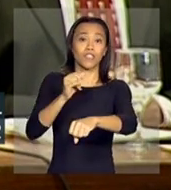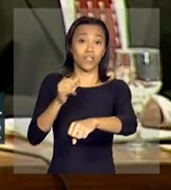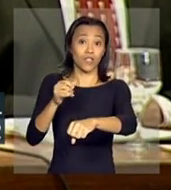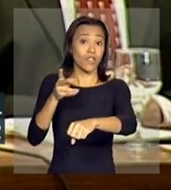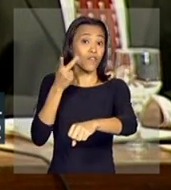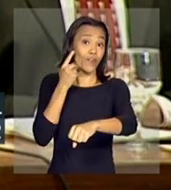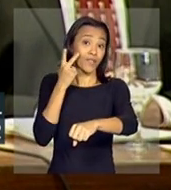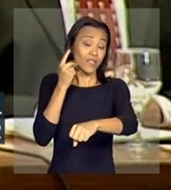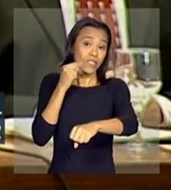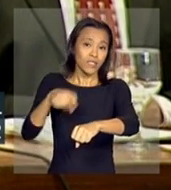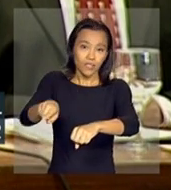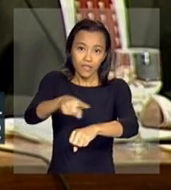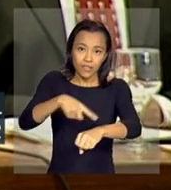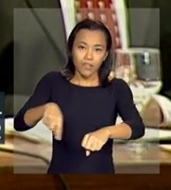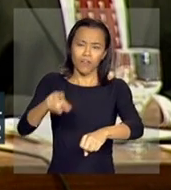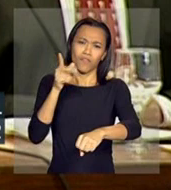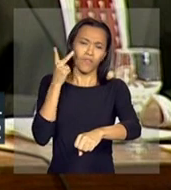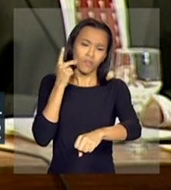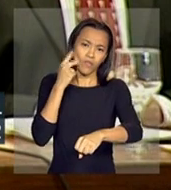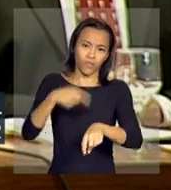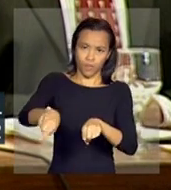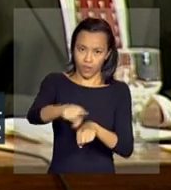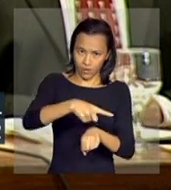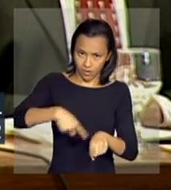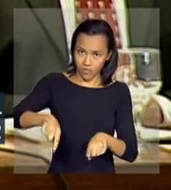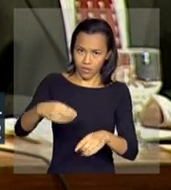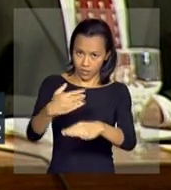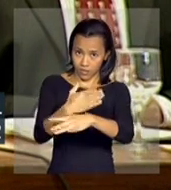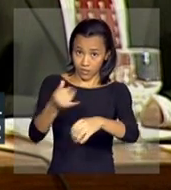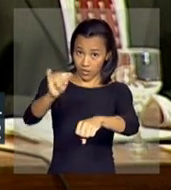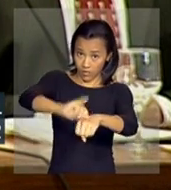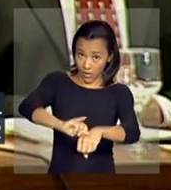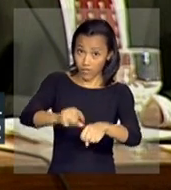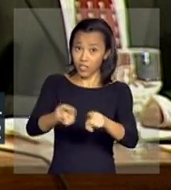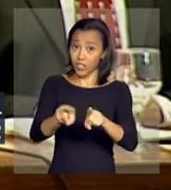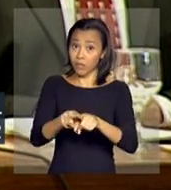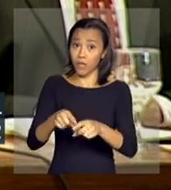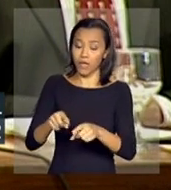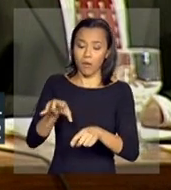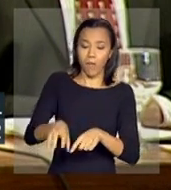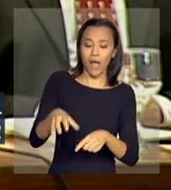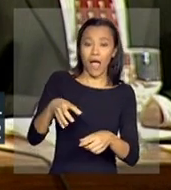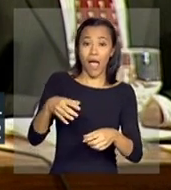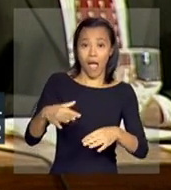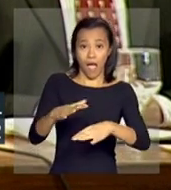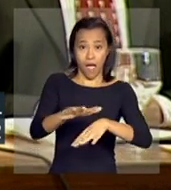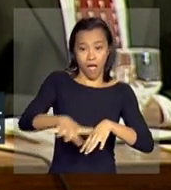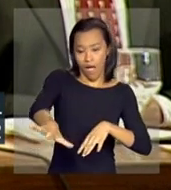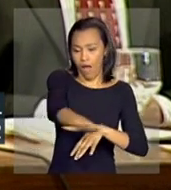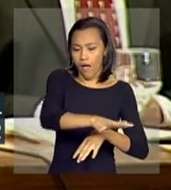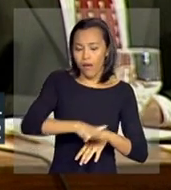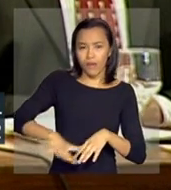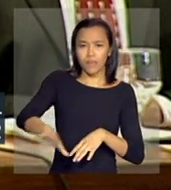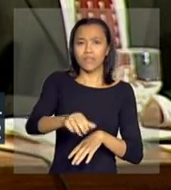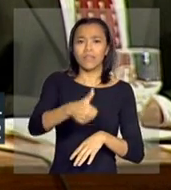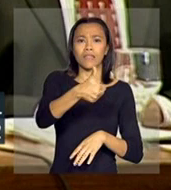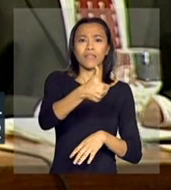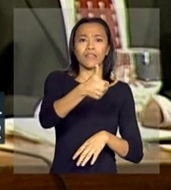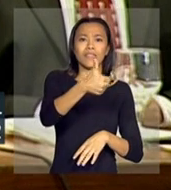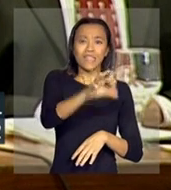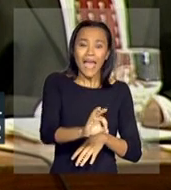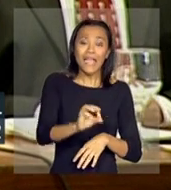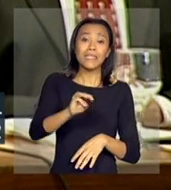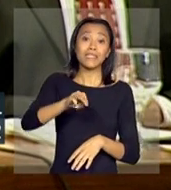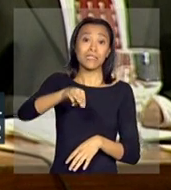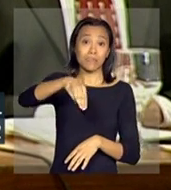Fortaleza consome, a cidade de Fortaleza e a região metropolitana de Fortaleza, aproximadamente 10 metros